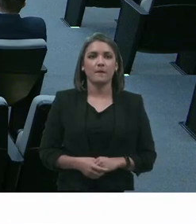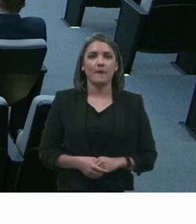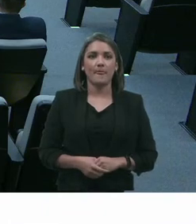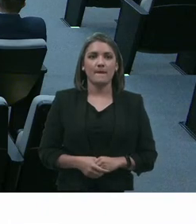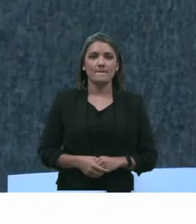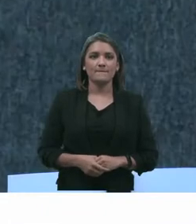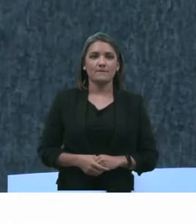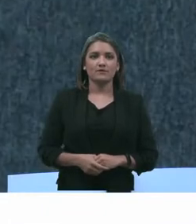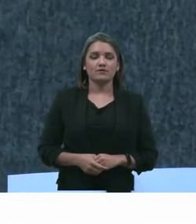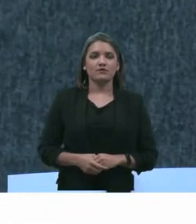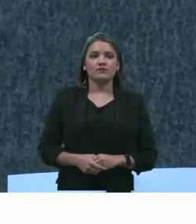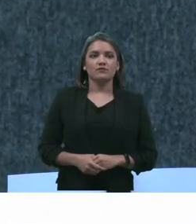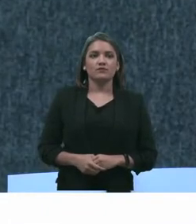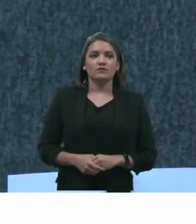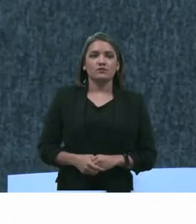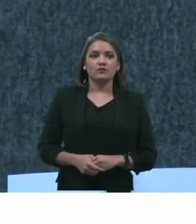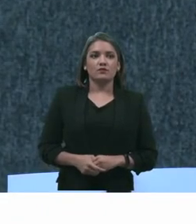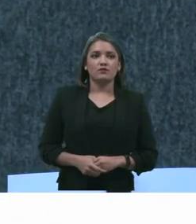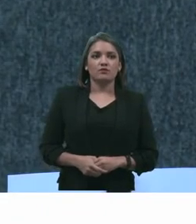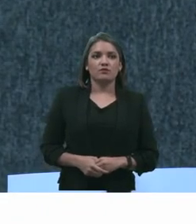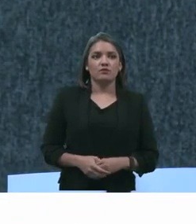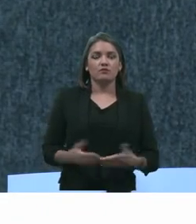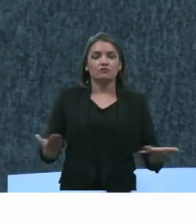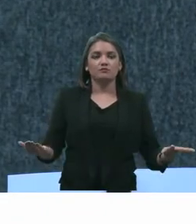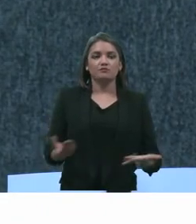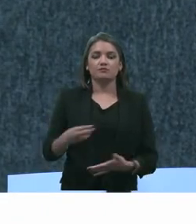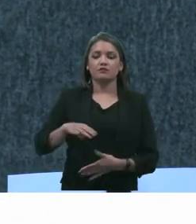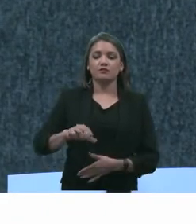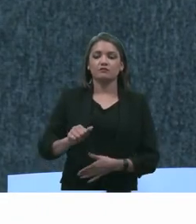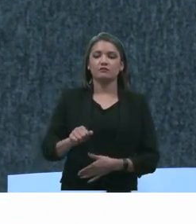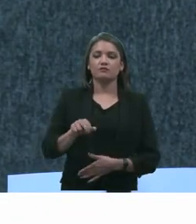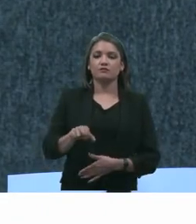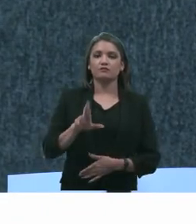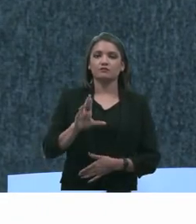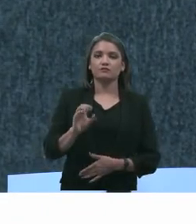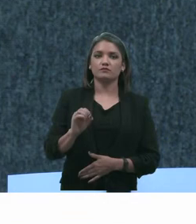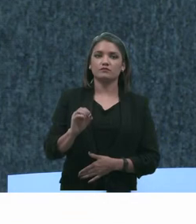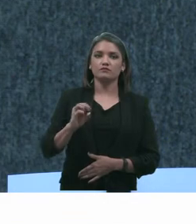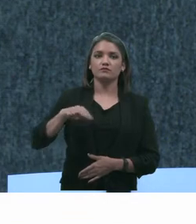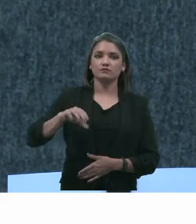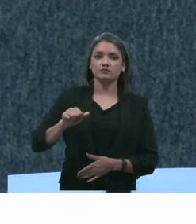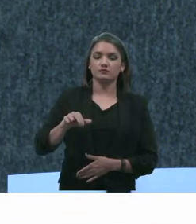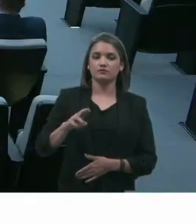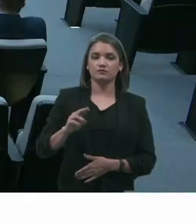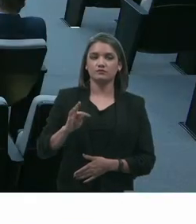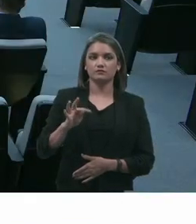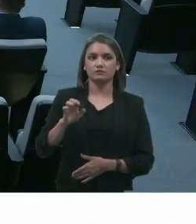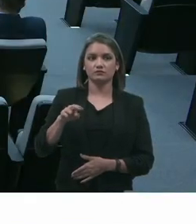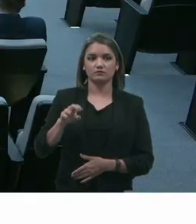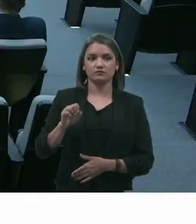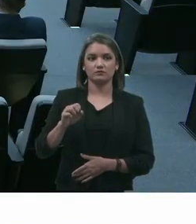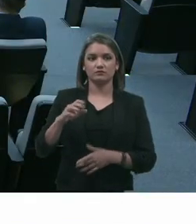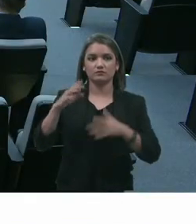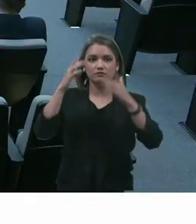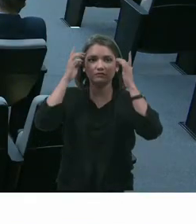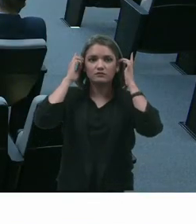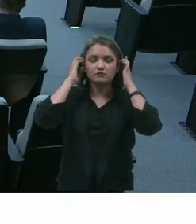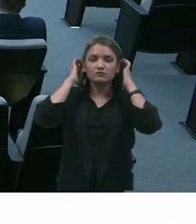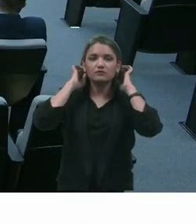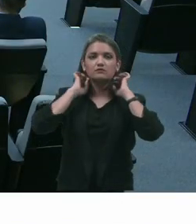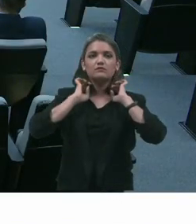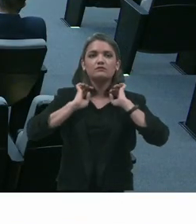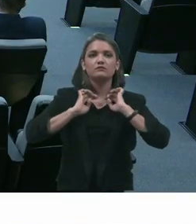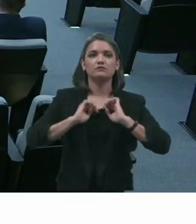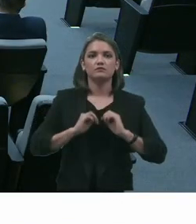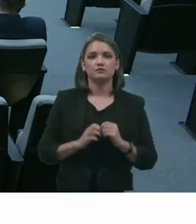Luiz Felipe, conselheiro Mauro Martins, como vota Vossa Excelência? Muito obrigado, senhora presidente.